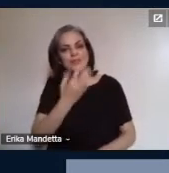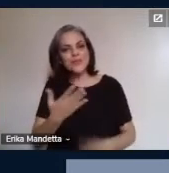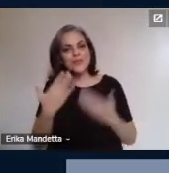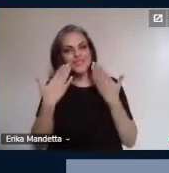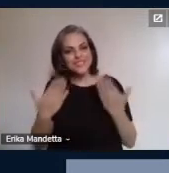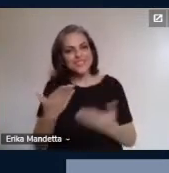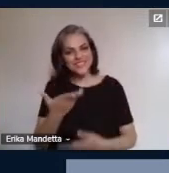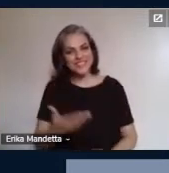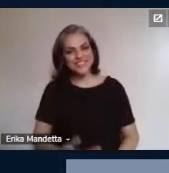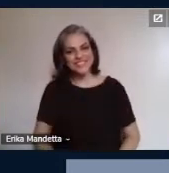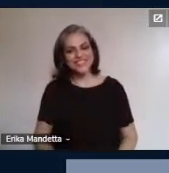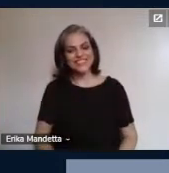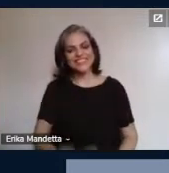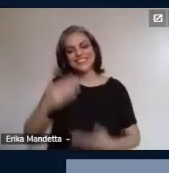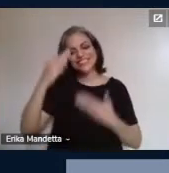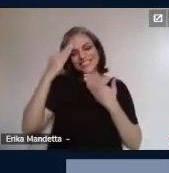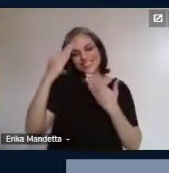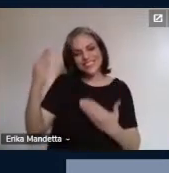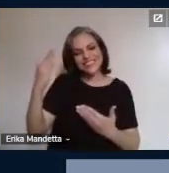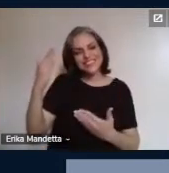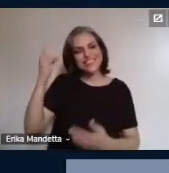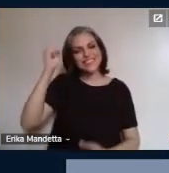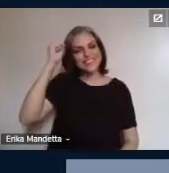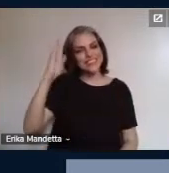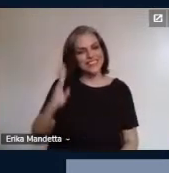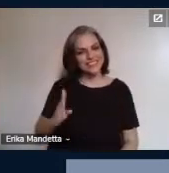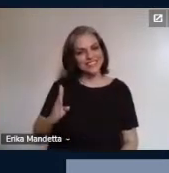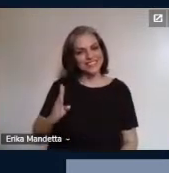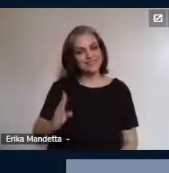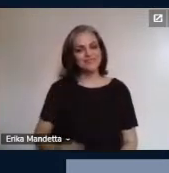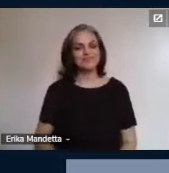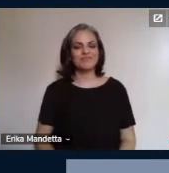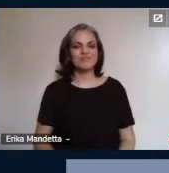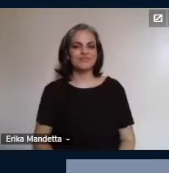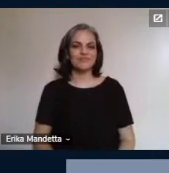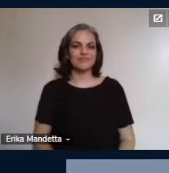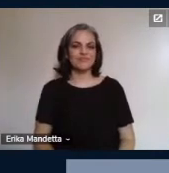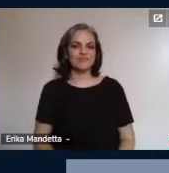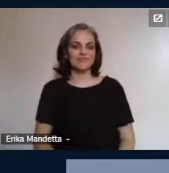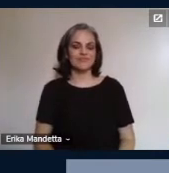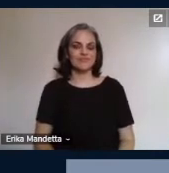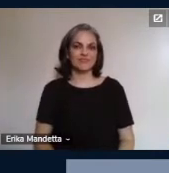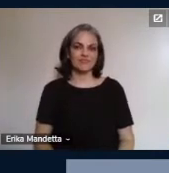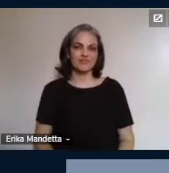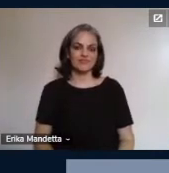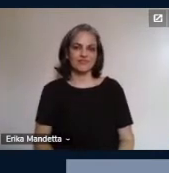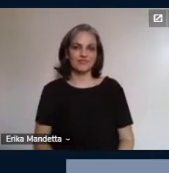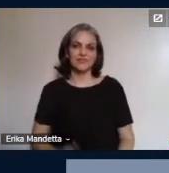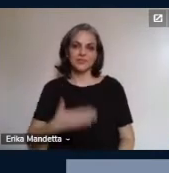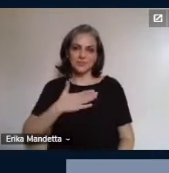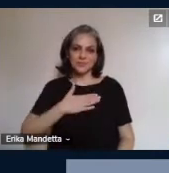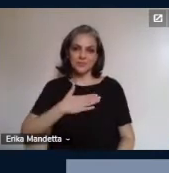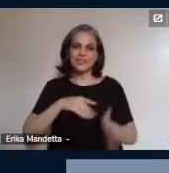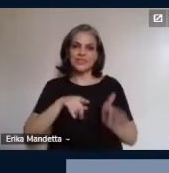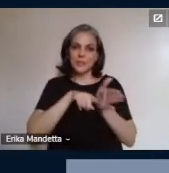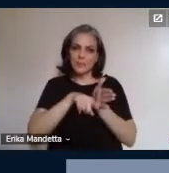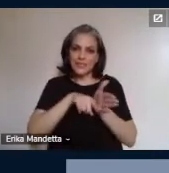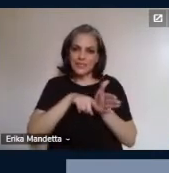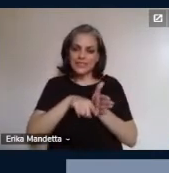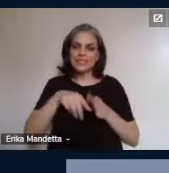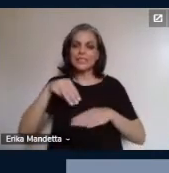Obrigada, Sabine. Bom, minha pesquisa aqui no mestrado